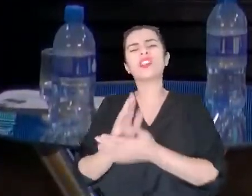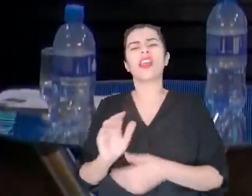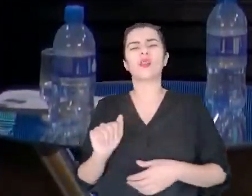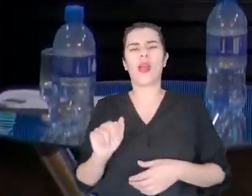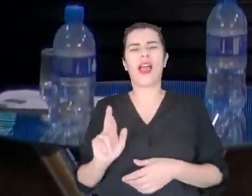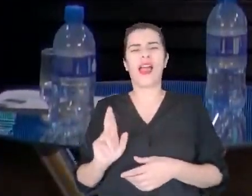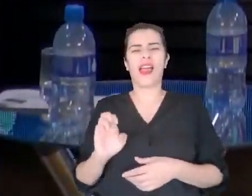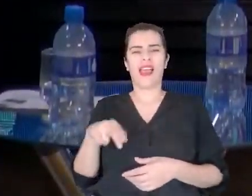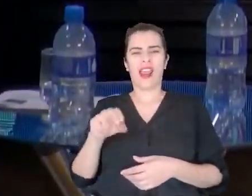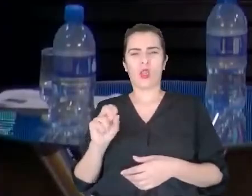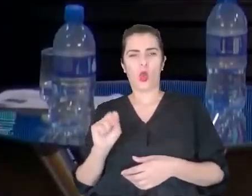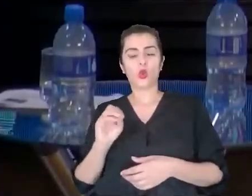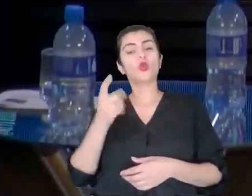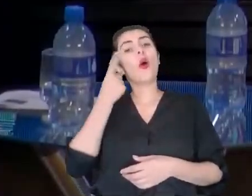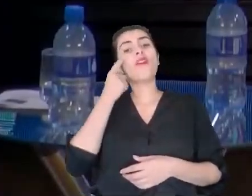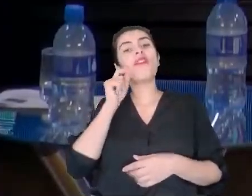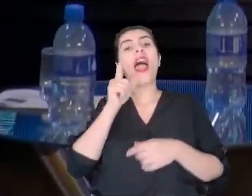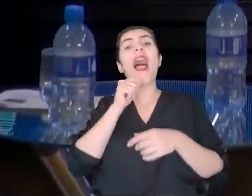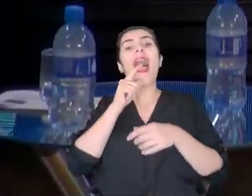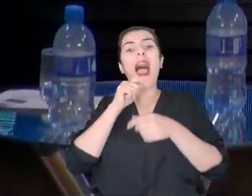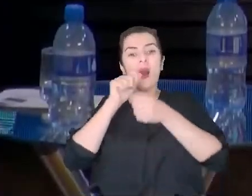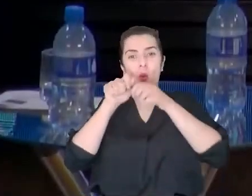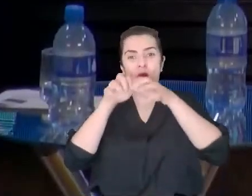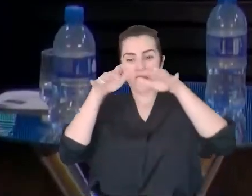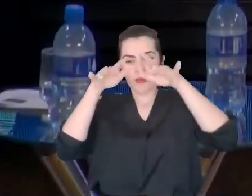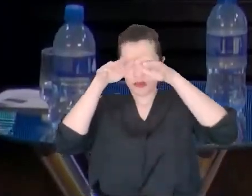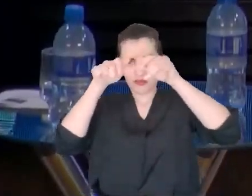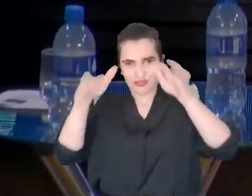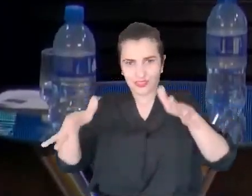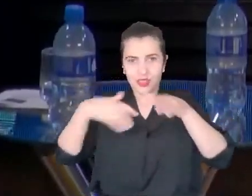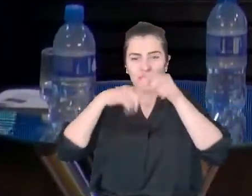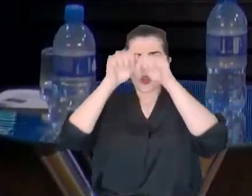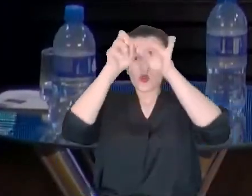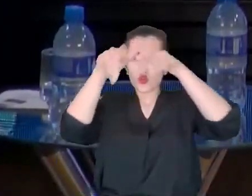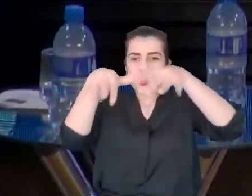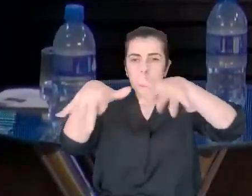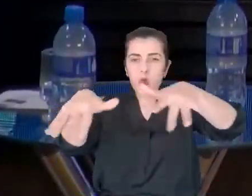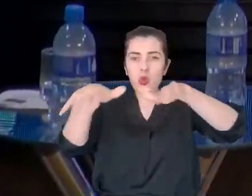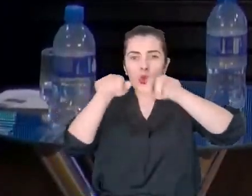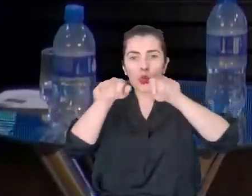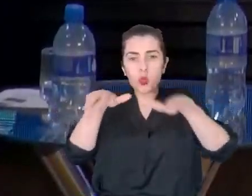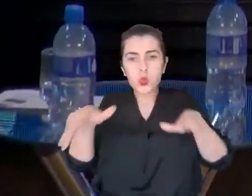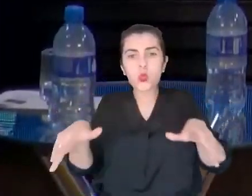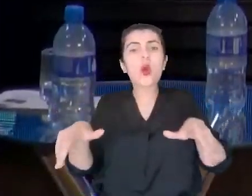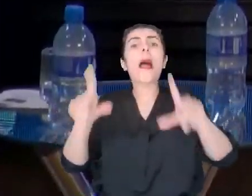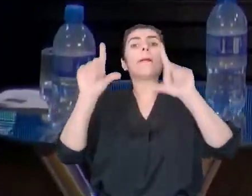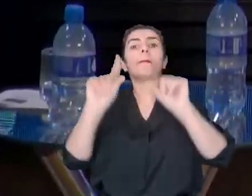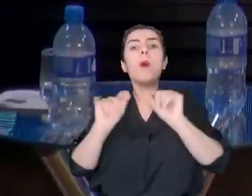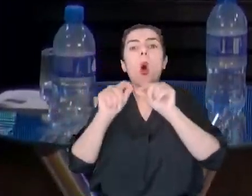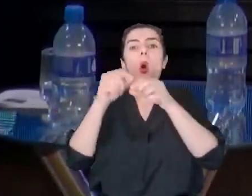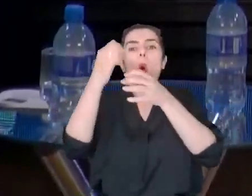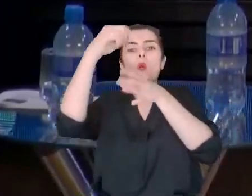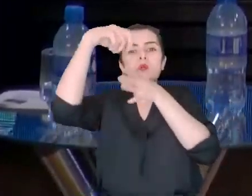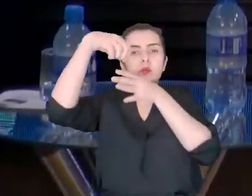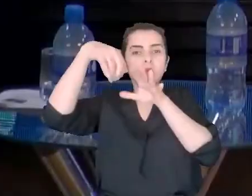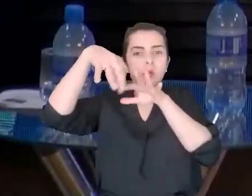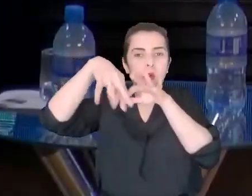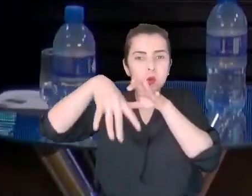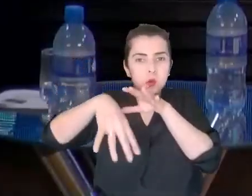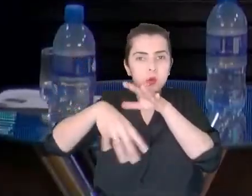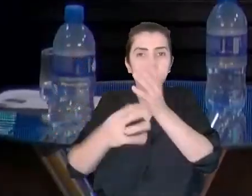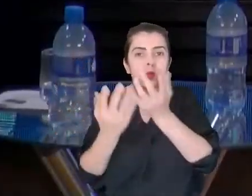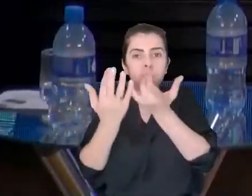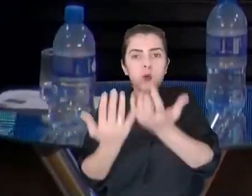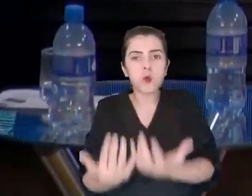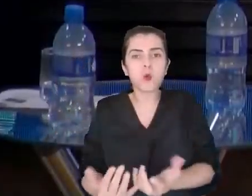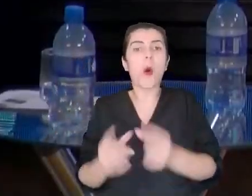característica de escoamento superficial muito maior do que a infiltração. Então, mesmo dentro dessas